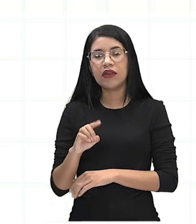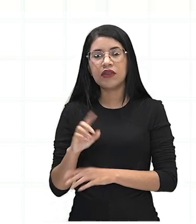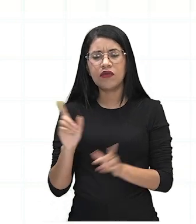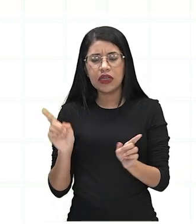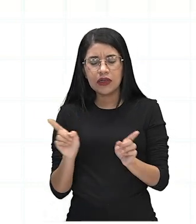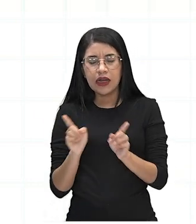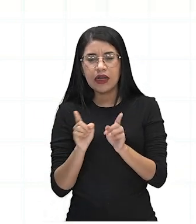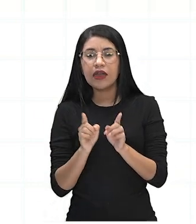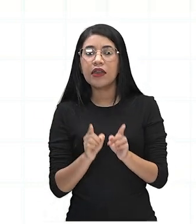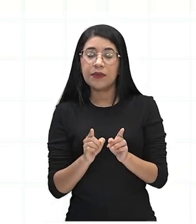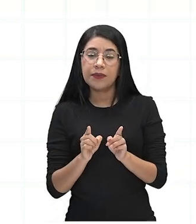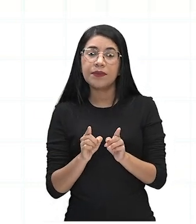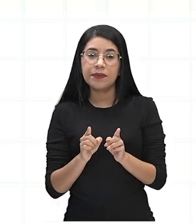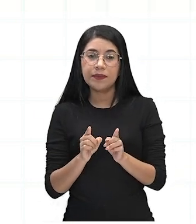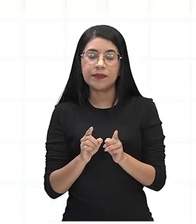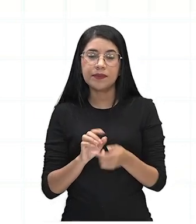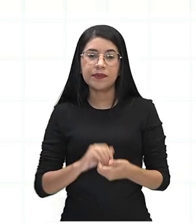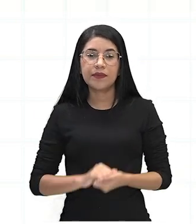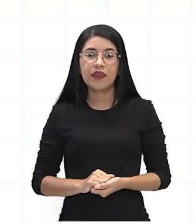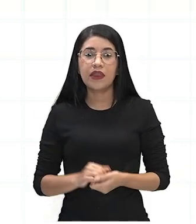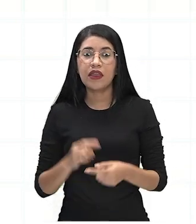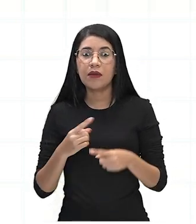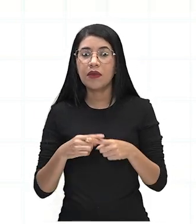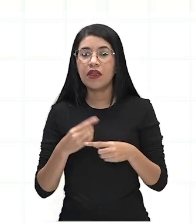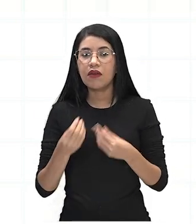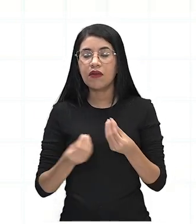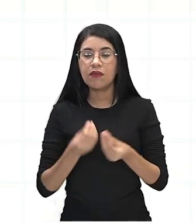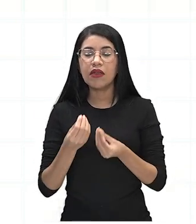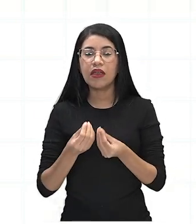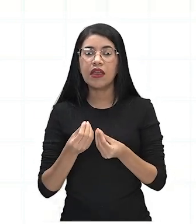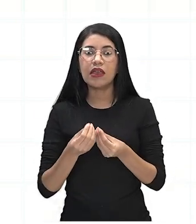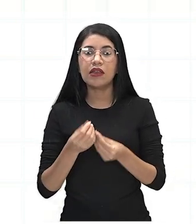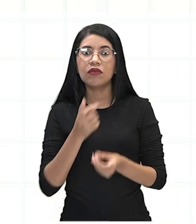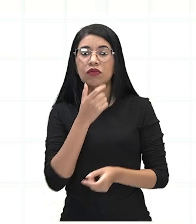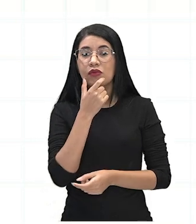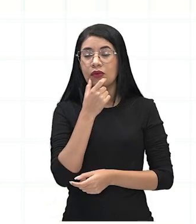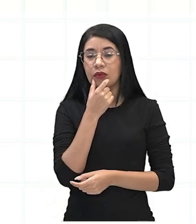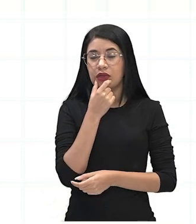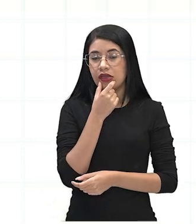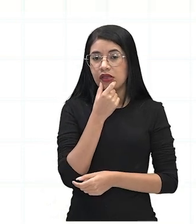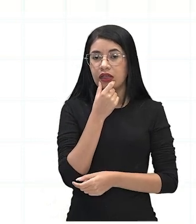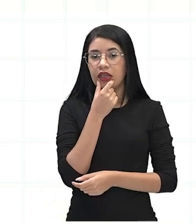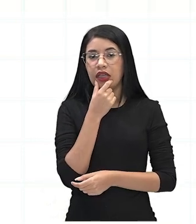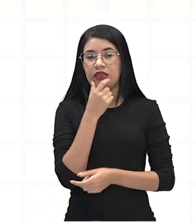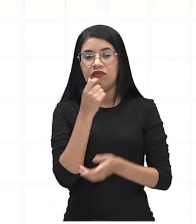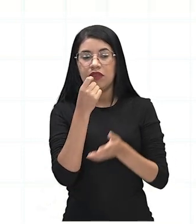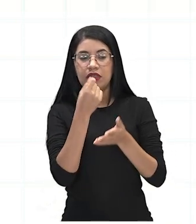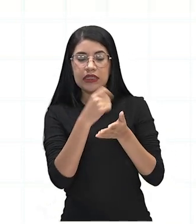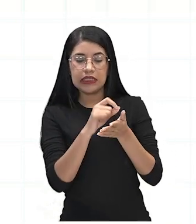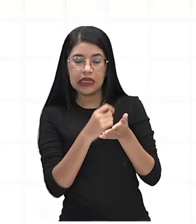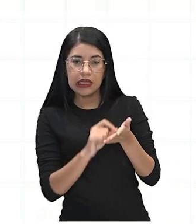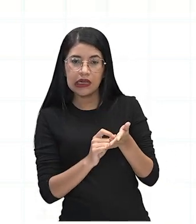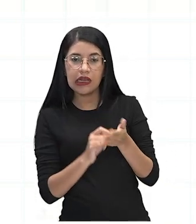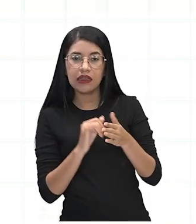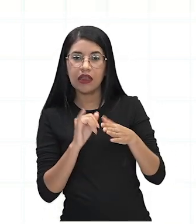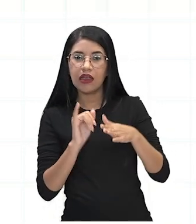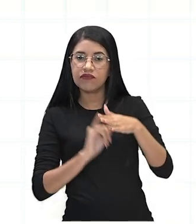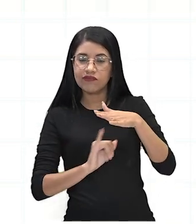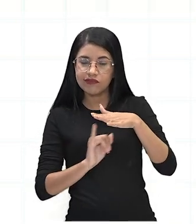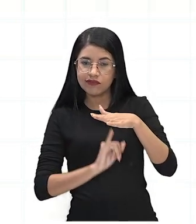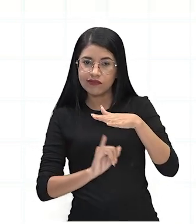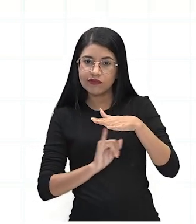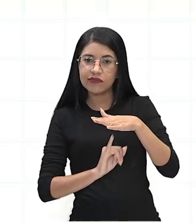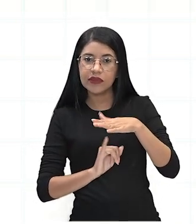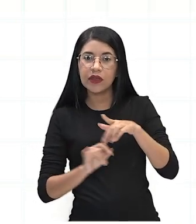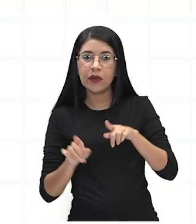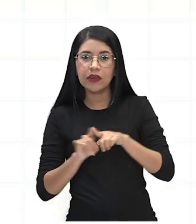foi reduzido, porque na língua inglesa, tanto na escrita informal, tá?